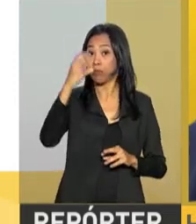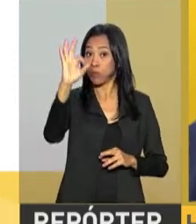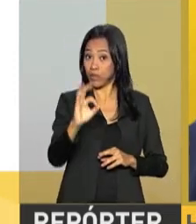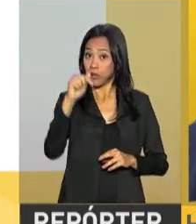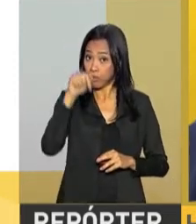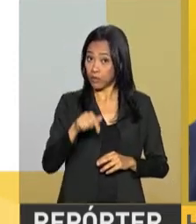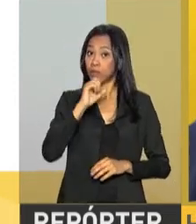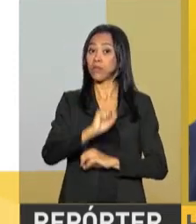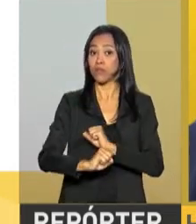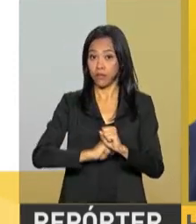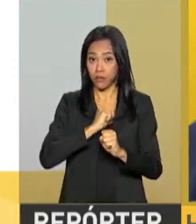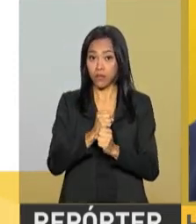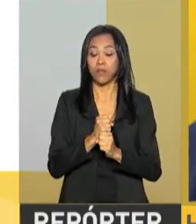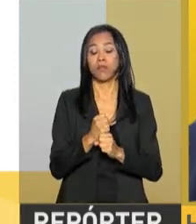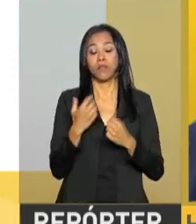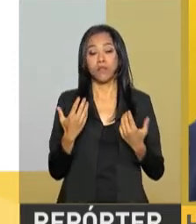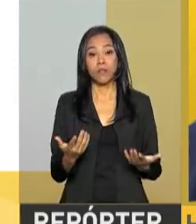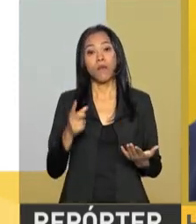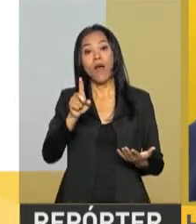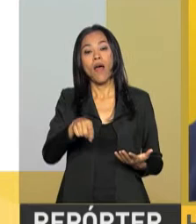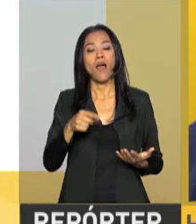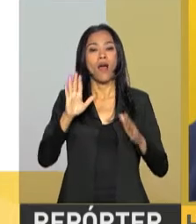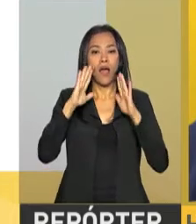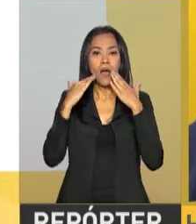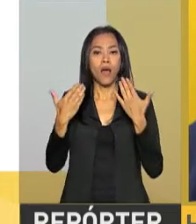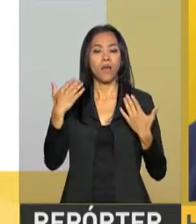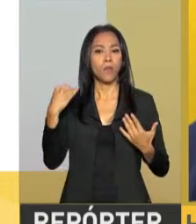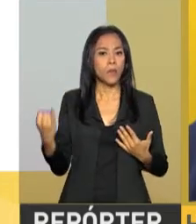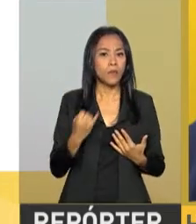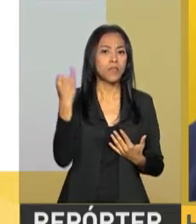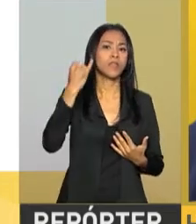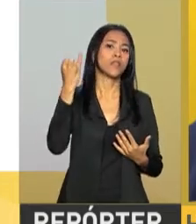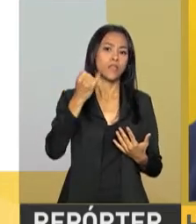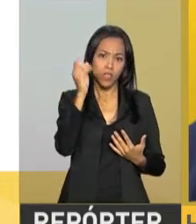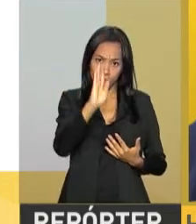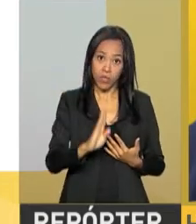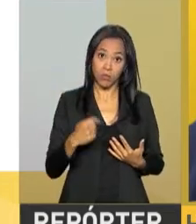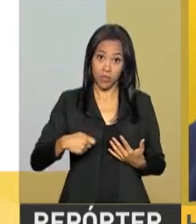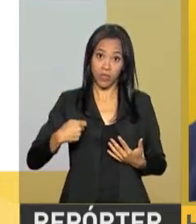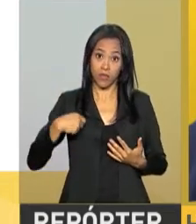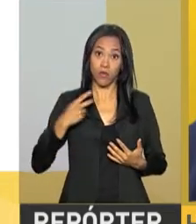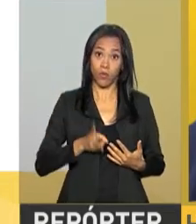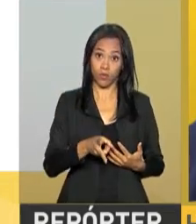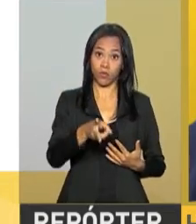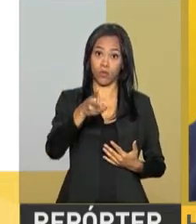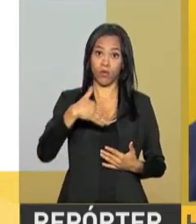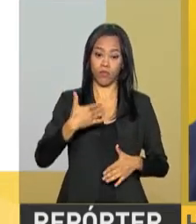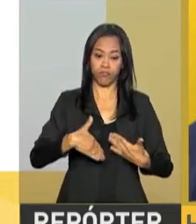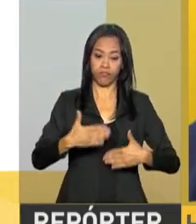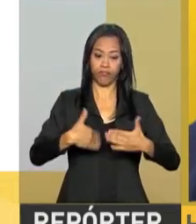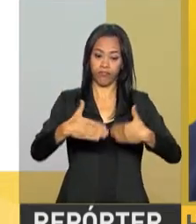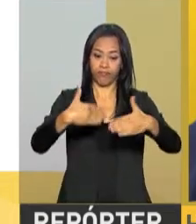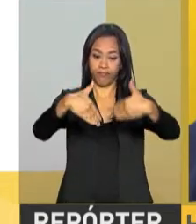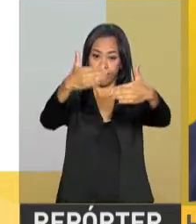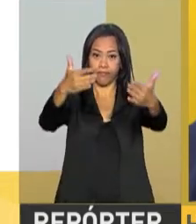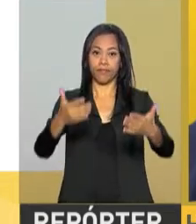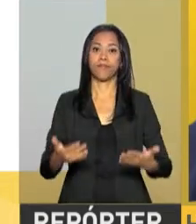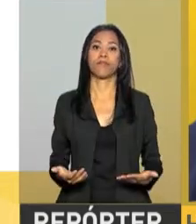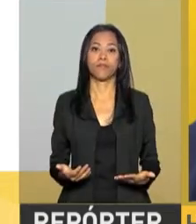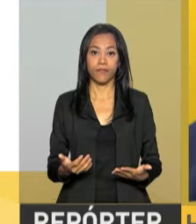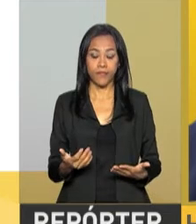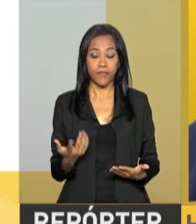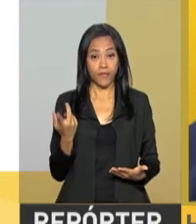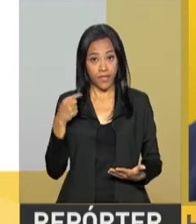colocaram exatamente é importante o brasil de fato voltar a crescer pra que a gente possa